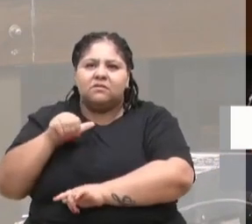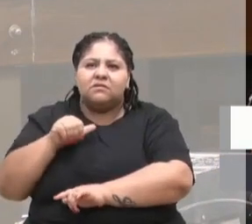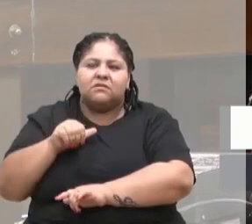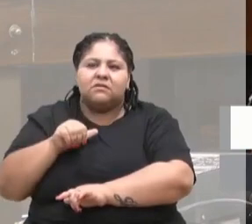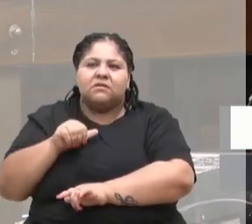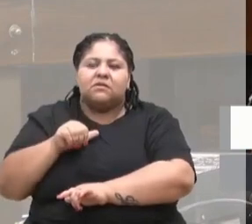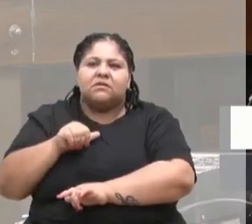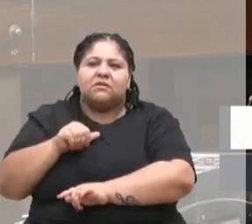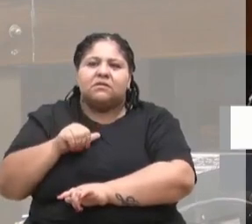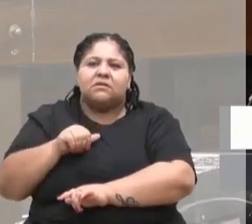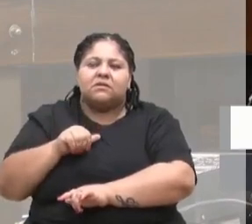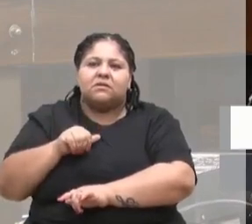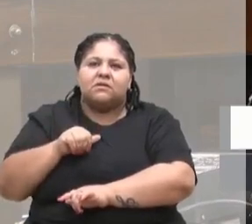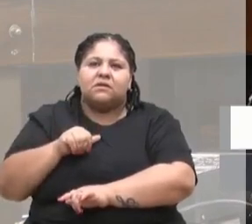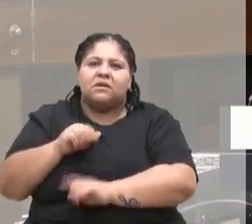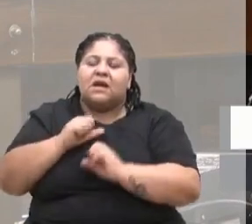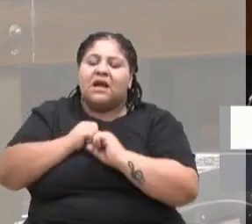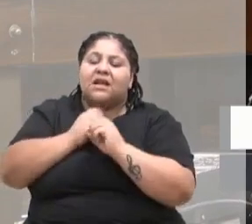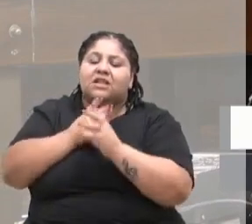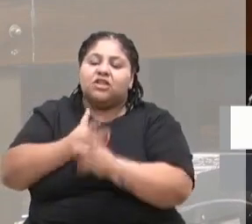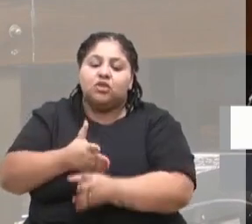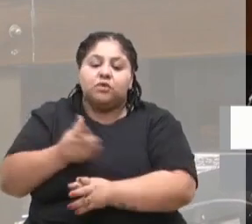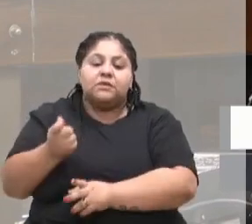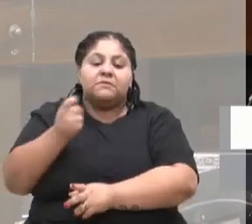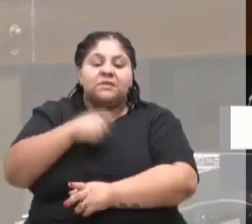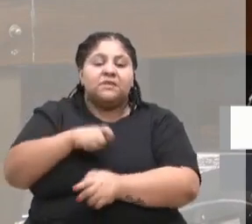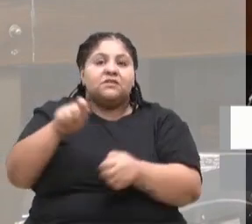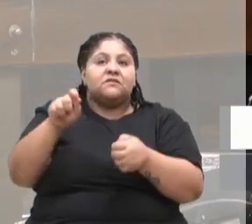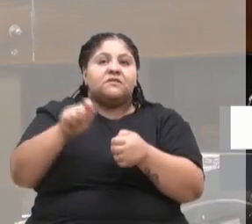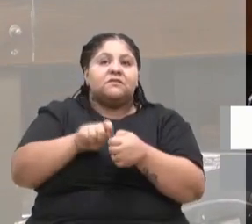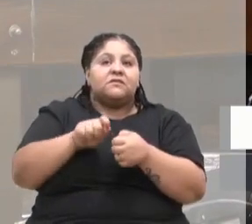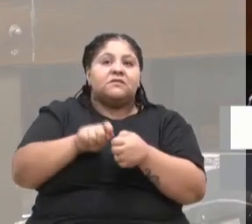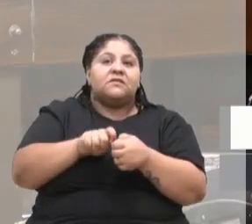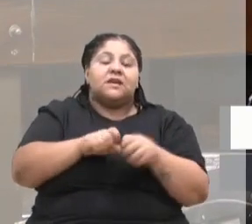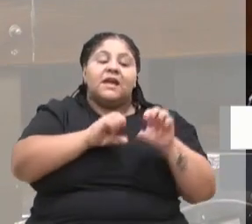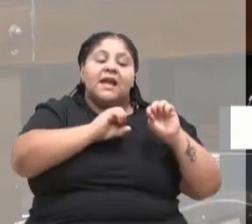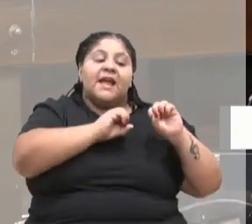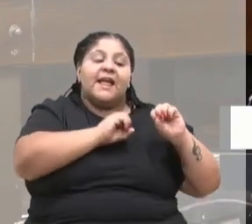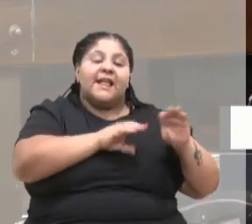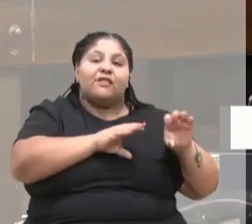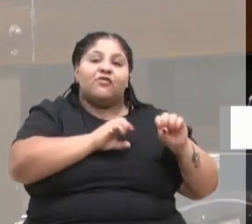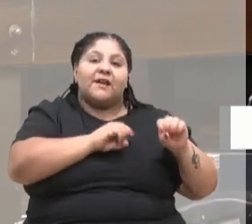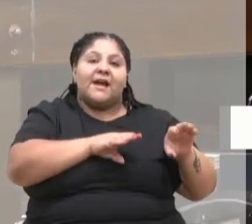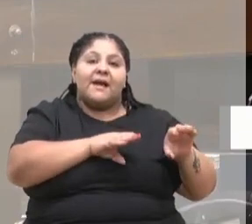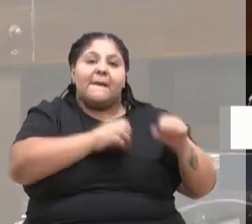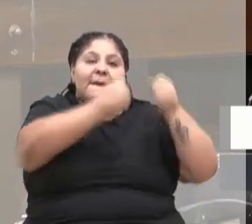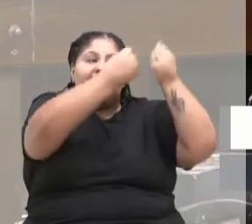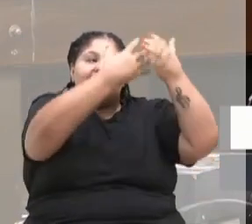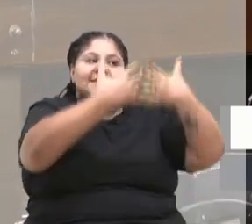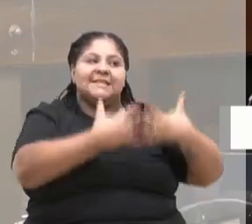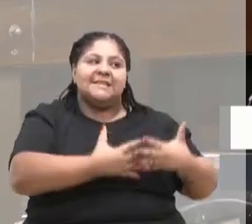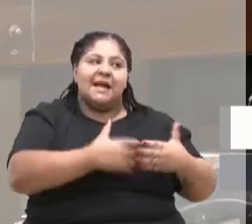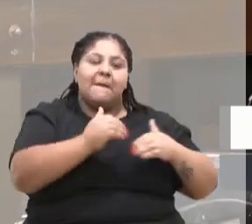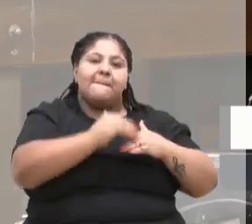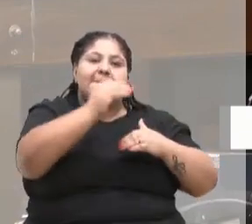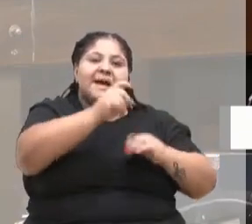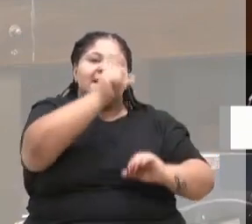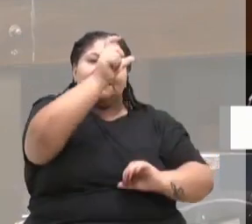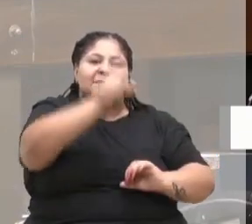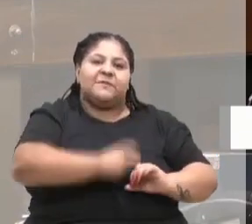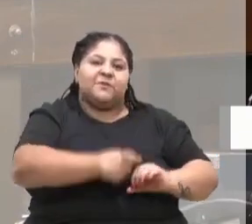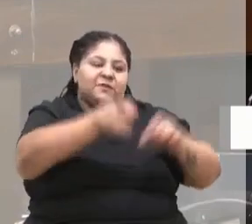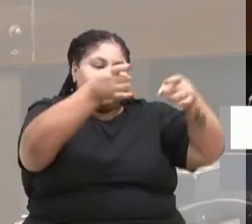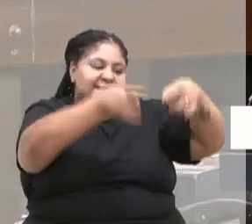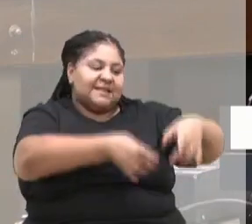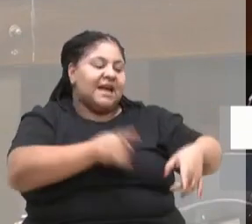comunicando de ações que teria que ser feito, educar mais as pessoas que colocam o lixo. Mas, vendo a